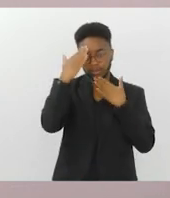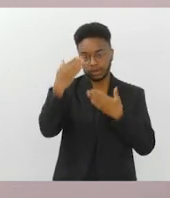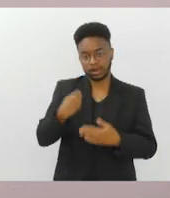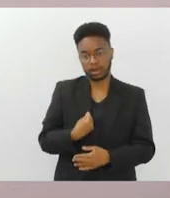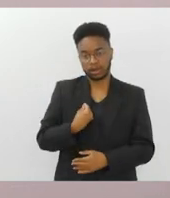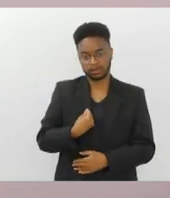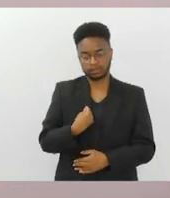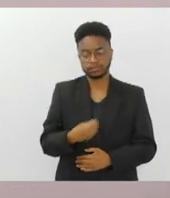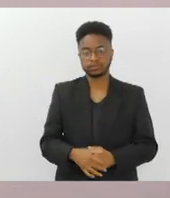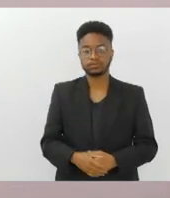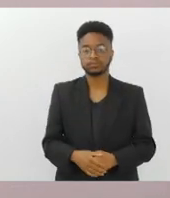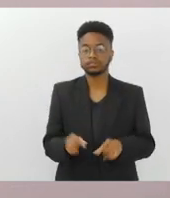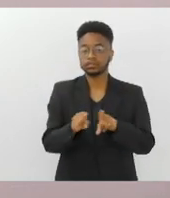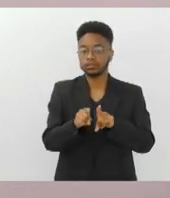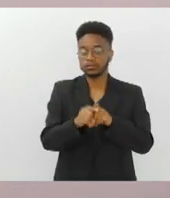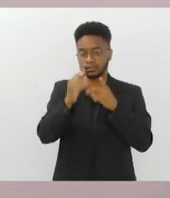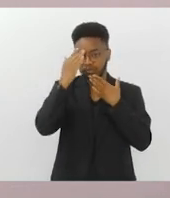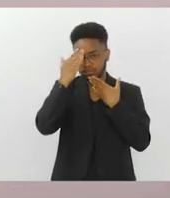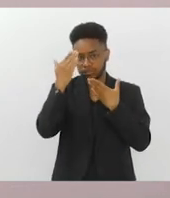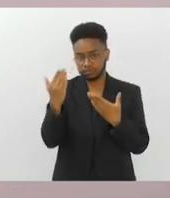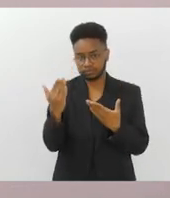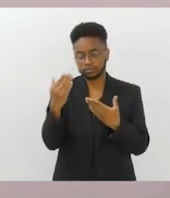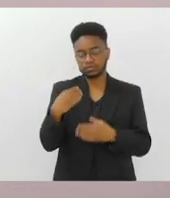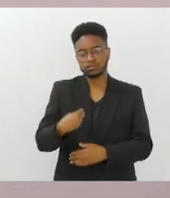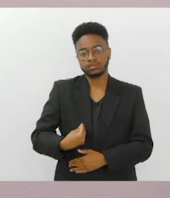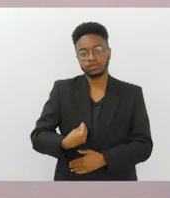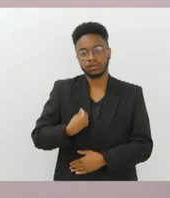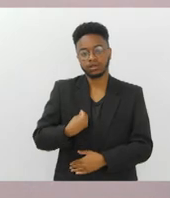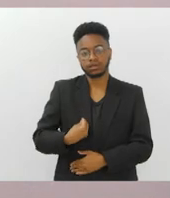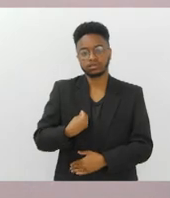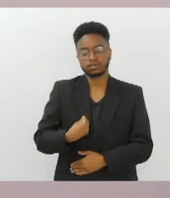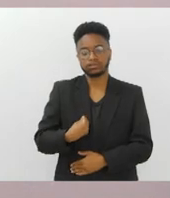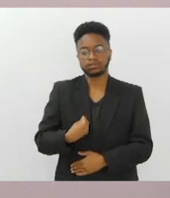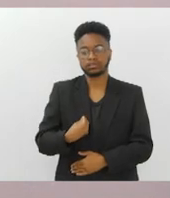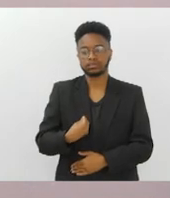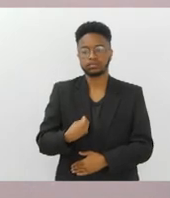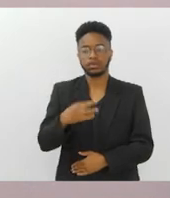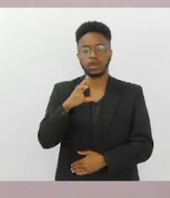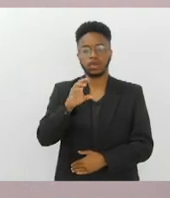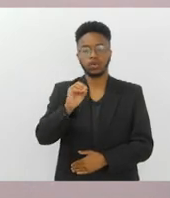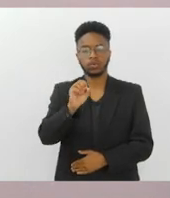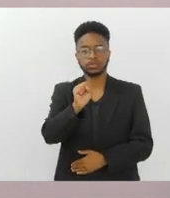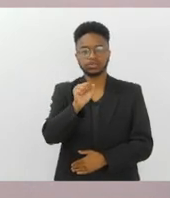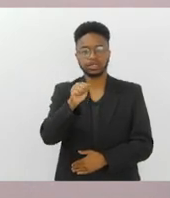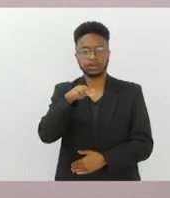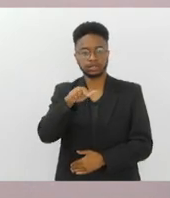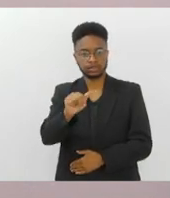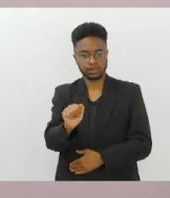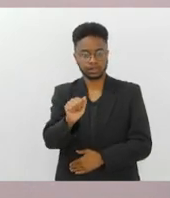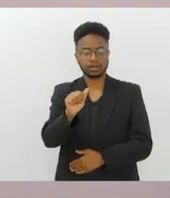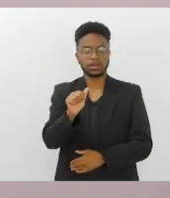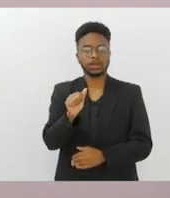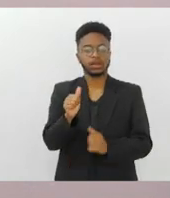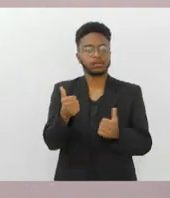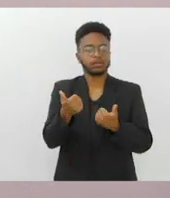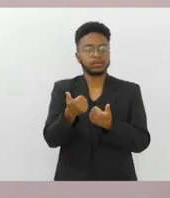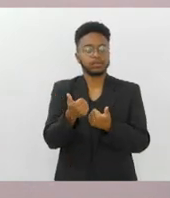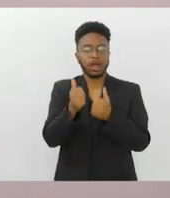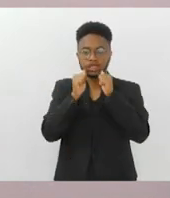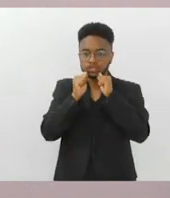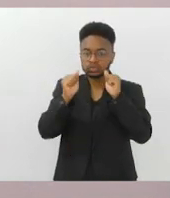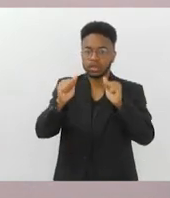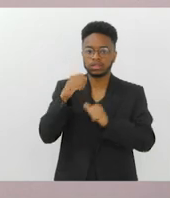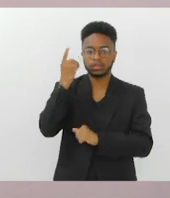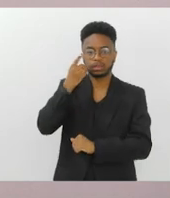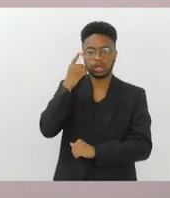presença. Agradecer também a presença aqui da senhora Rosana Coutinho, que é da assessoria da deputada Tia Ju,